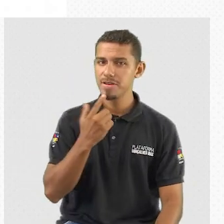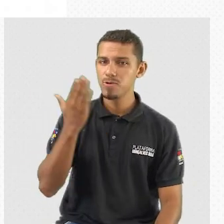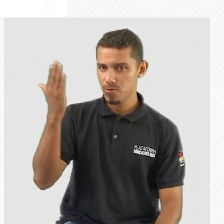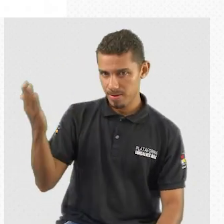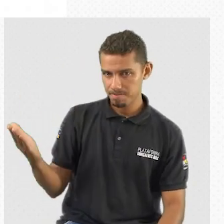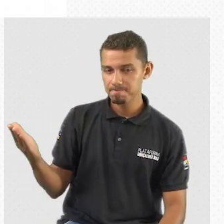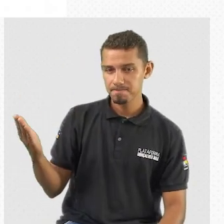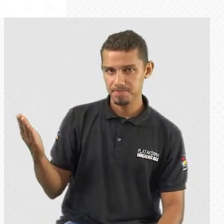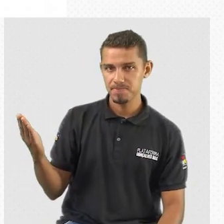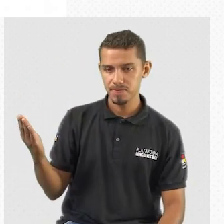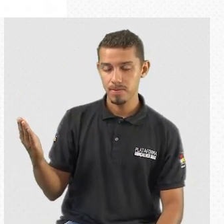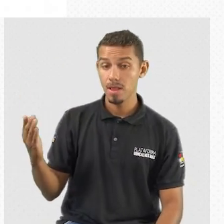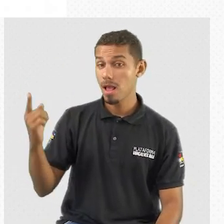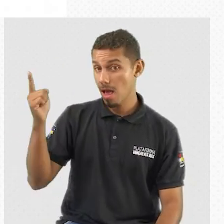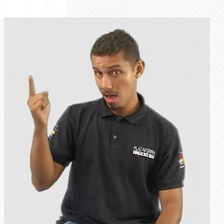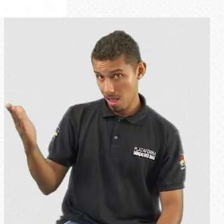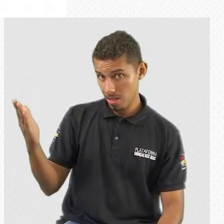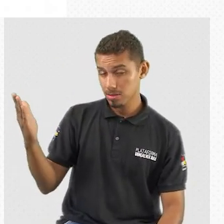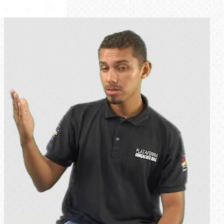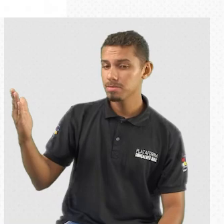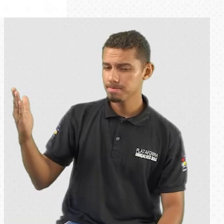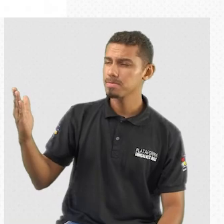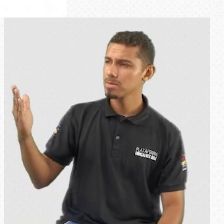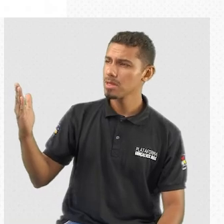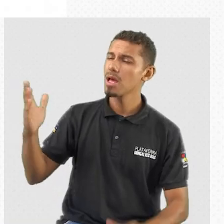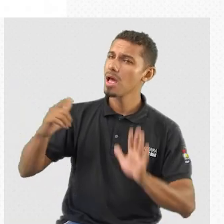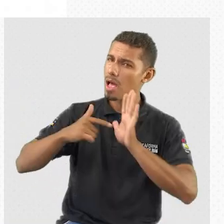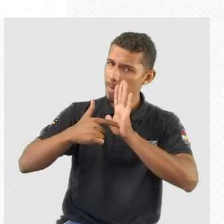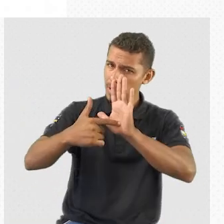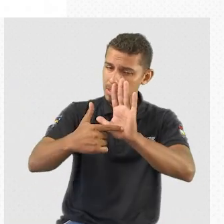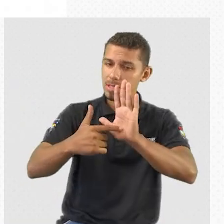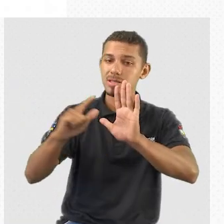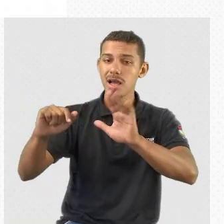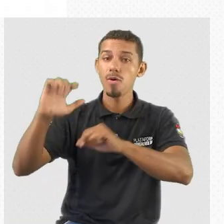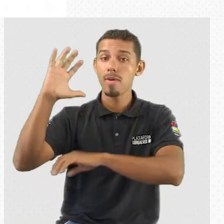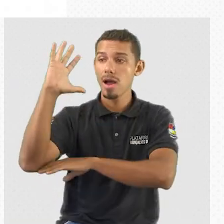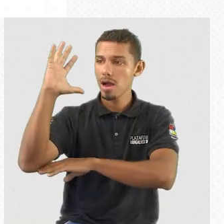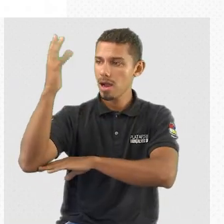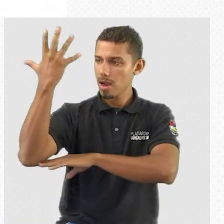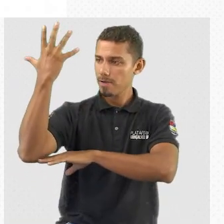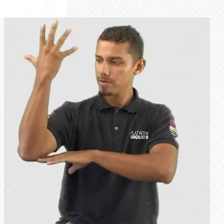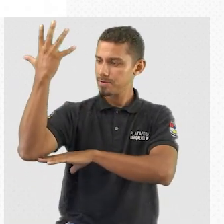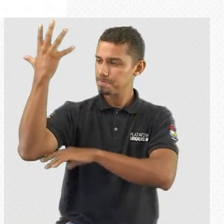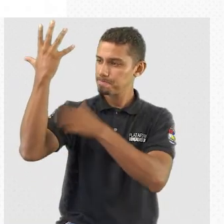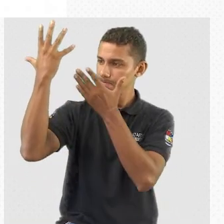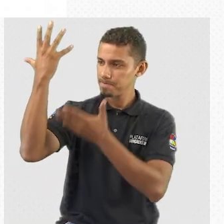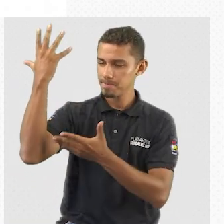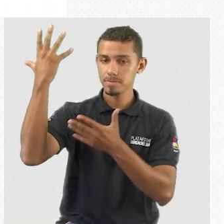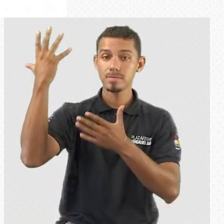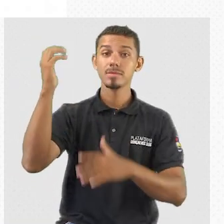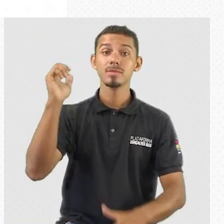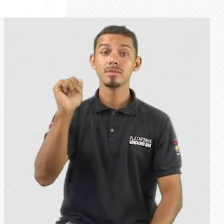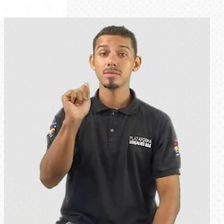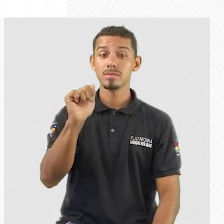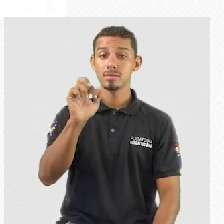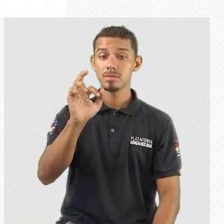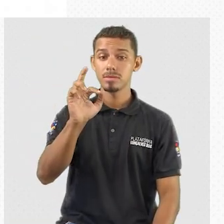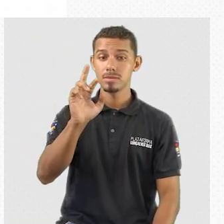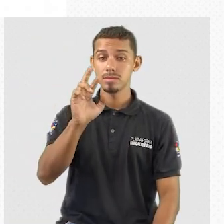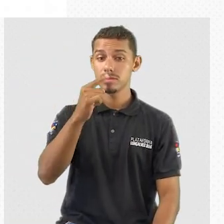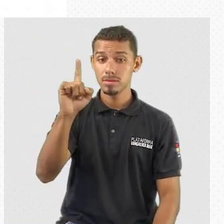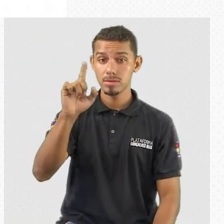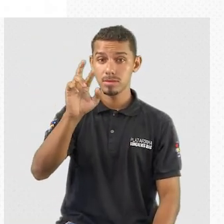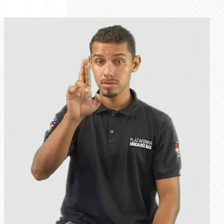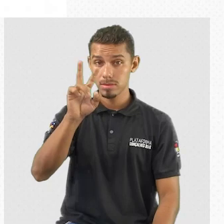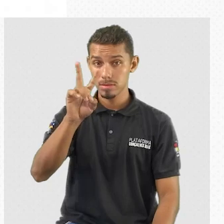né? E essa figura representa aí uma árvore, ok? E logo ao